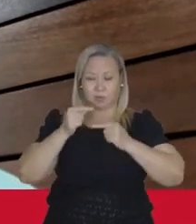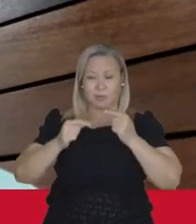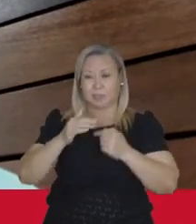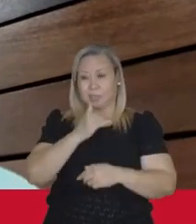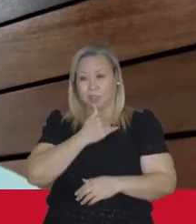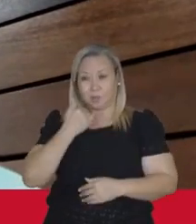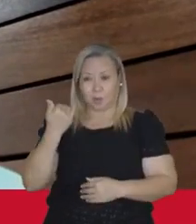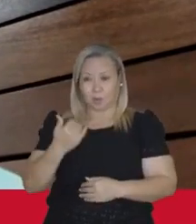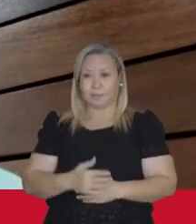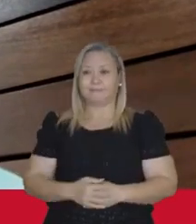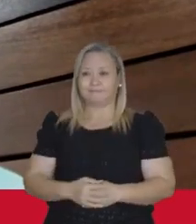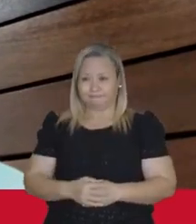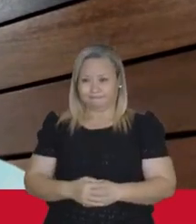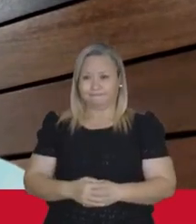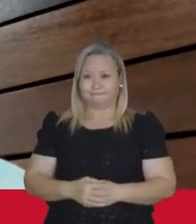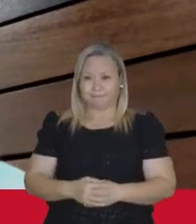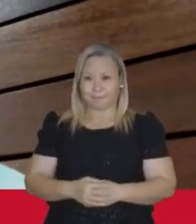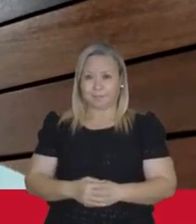morte.